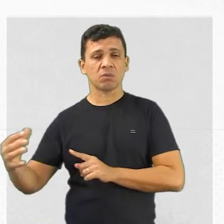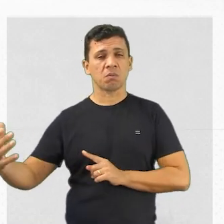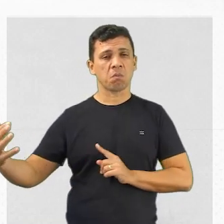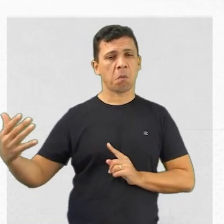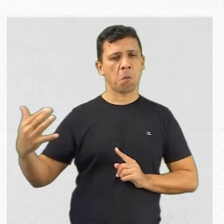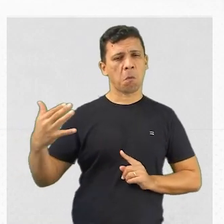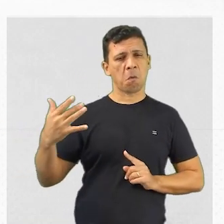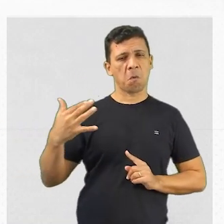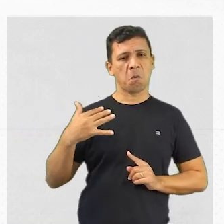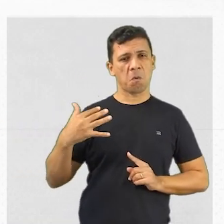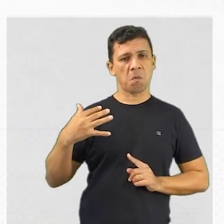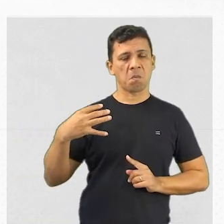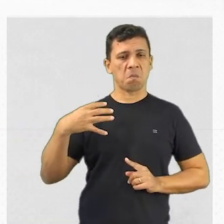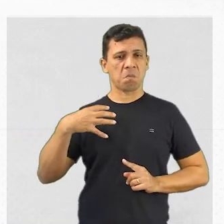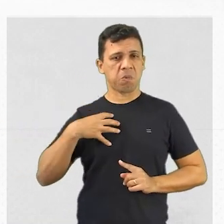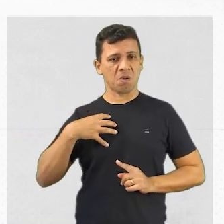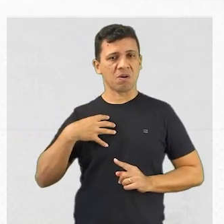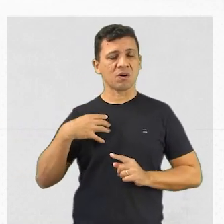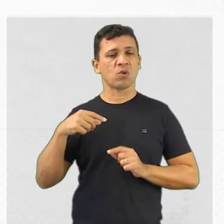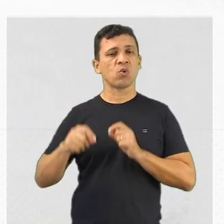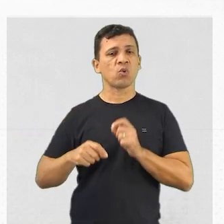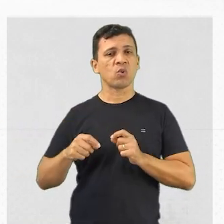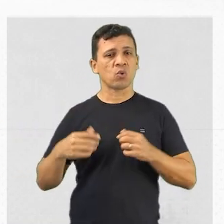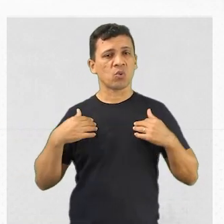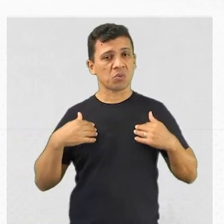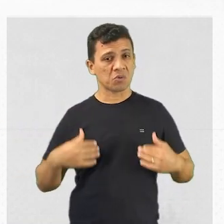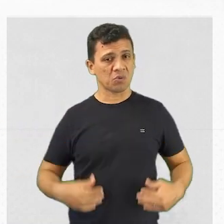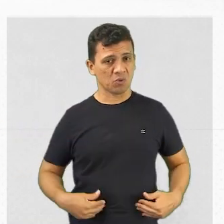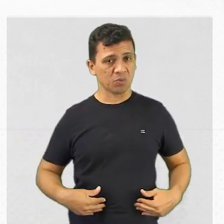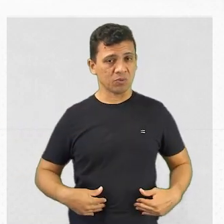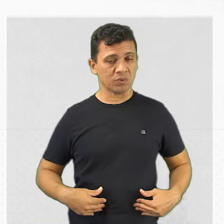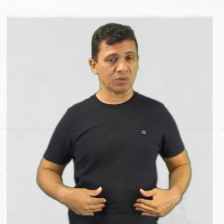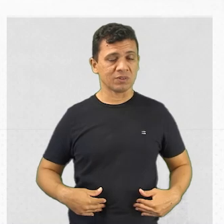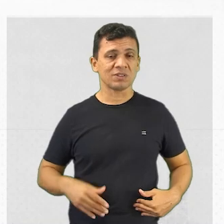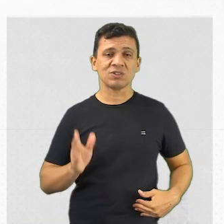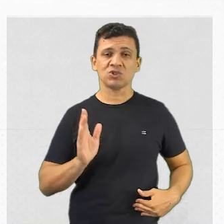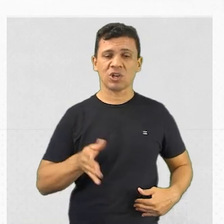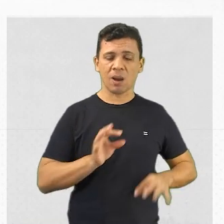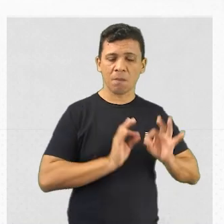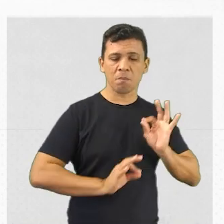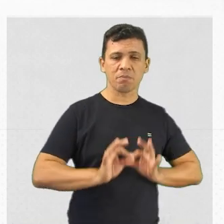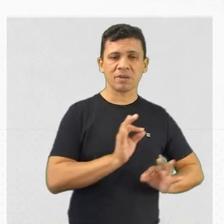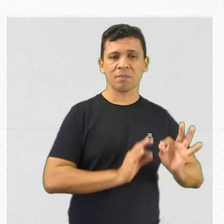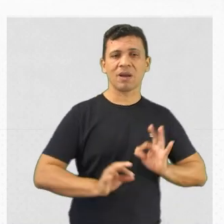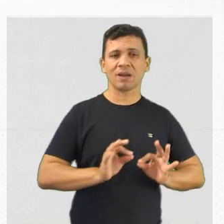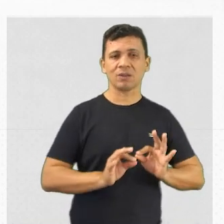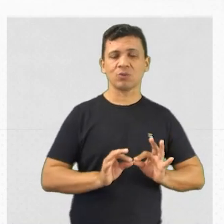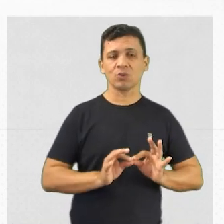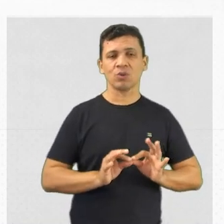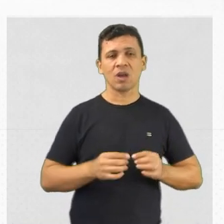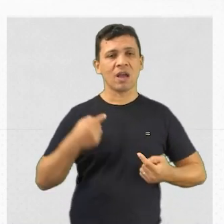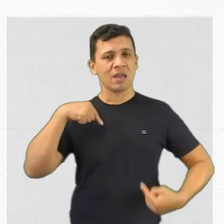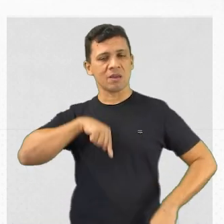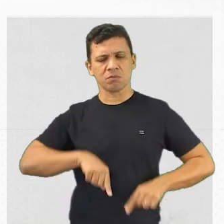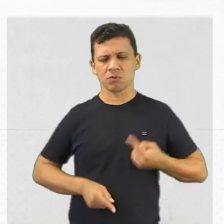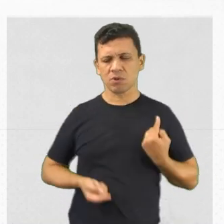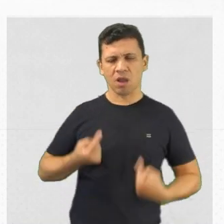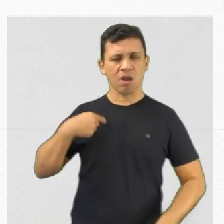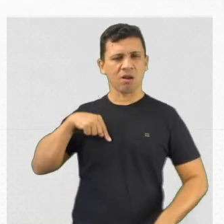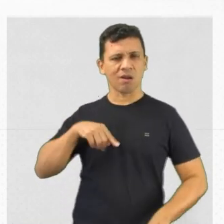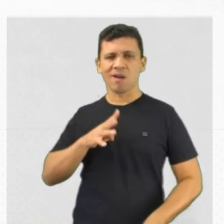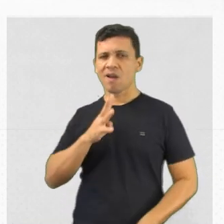vírus hospedar, né, ele infeccionar o nosso corpo, o nosso organismo já está preparado, nosso sistema imunológico ele já